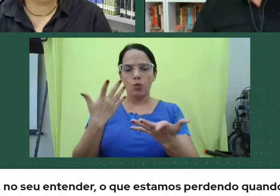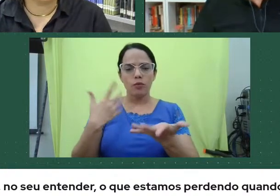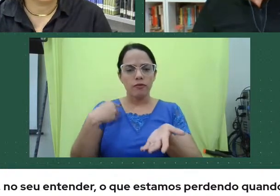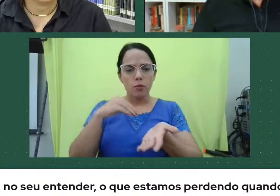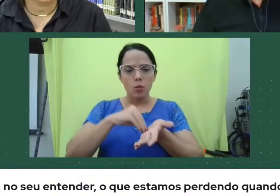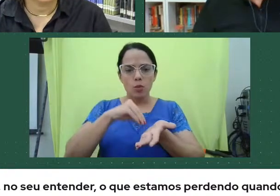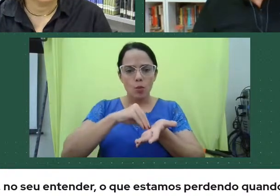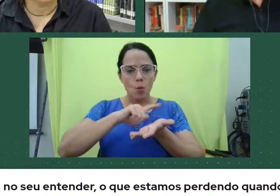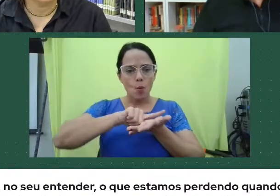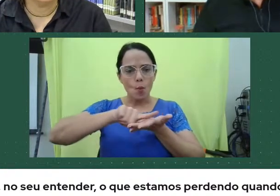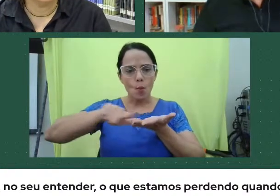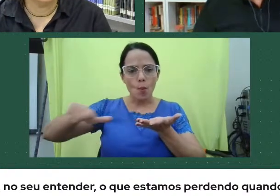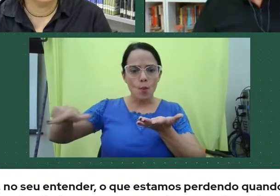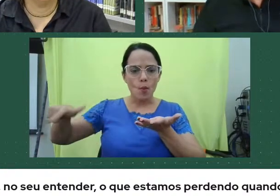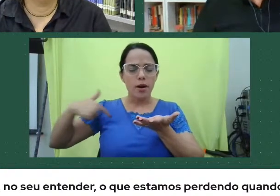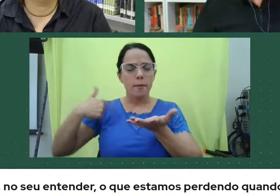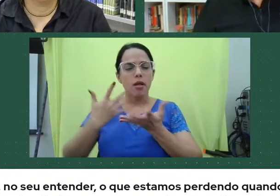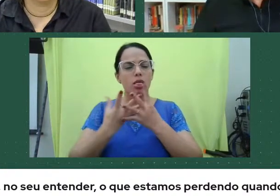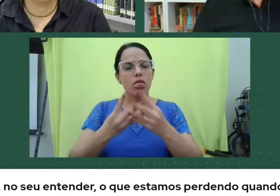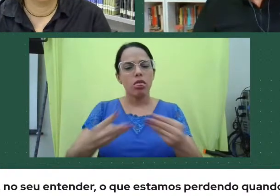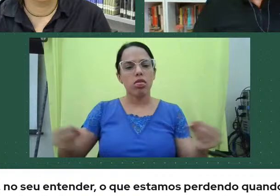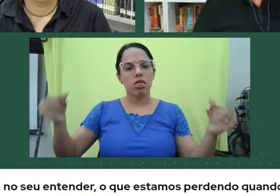tudo isso está se perdendo.